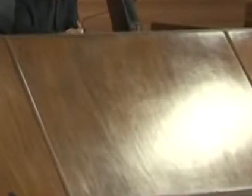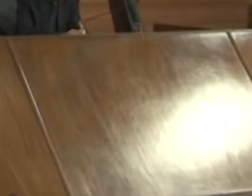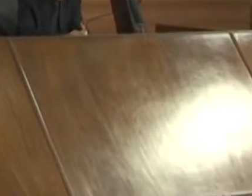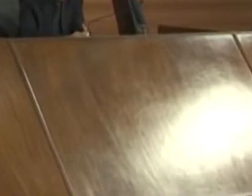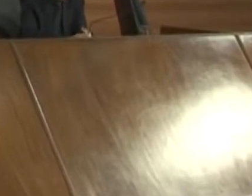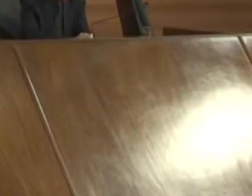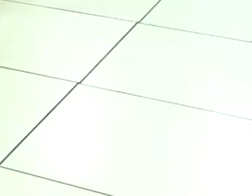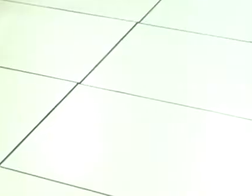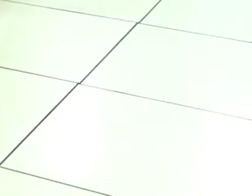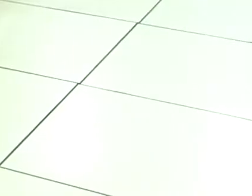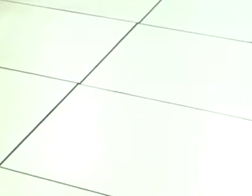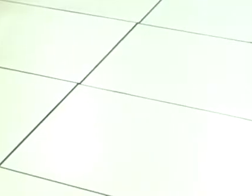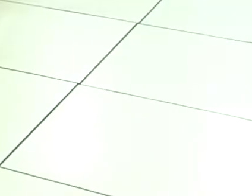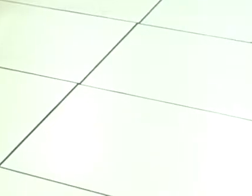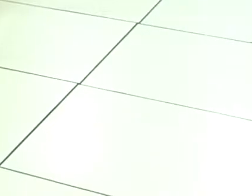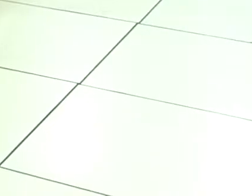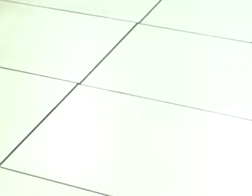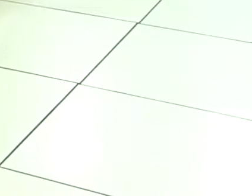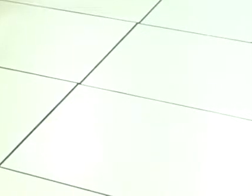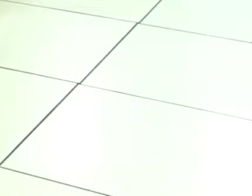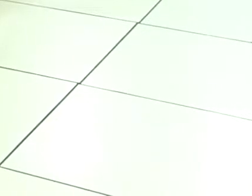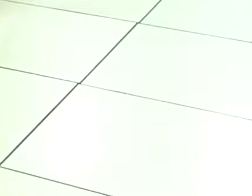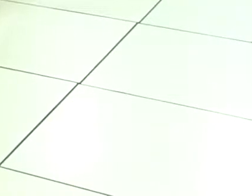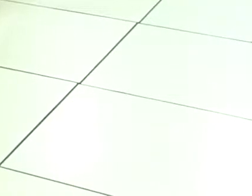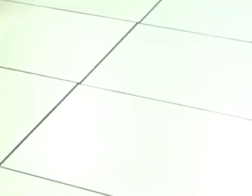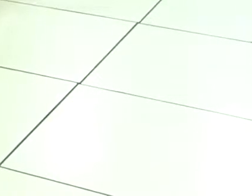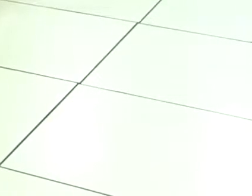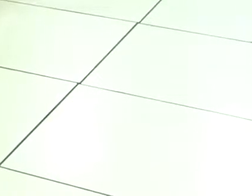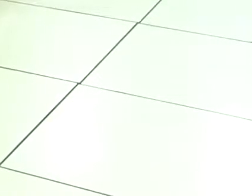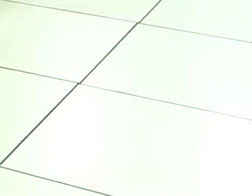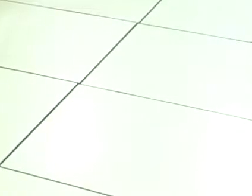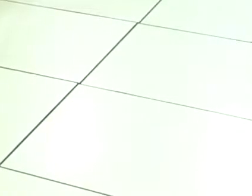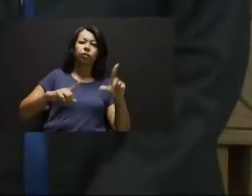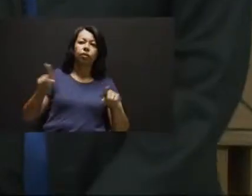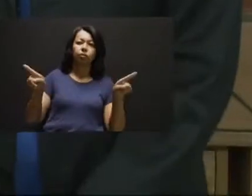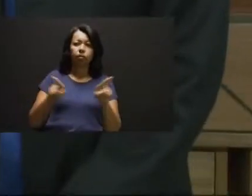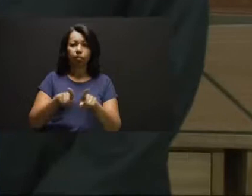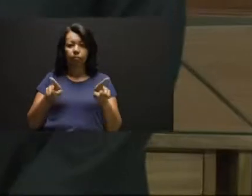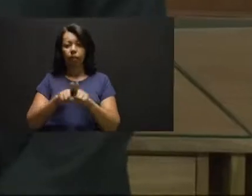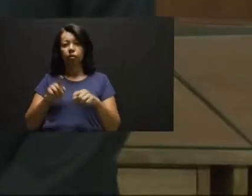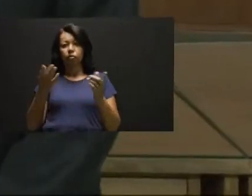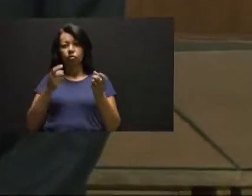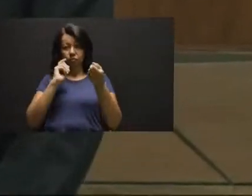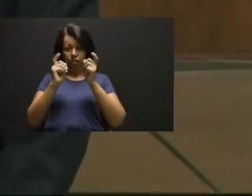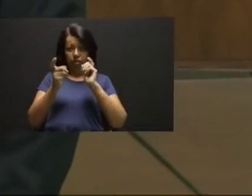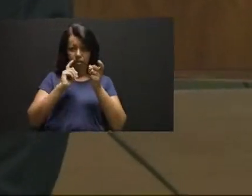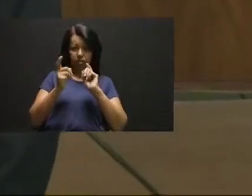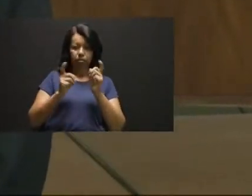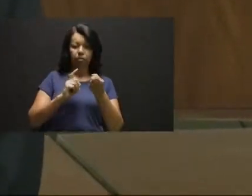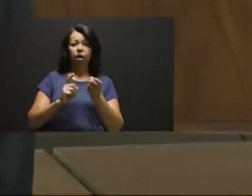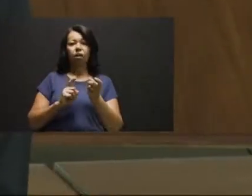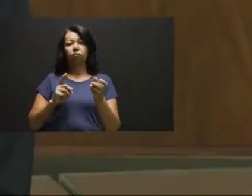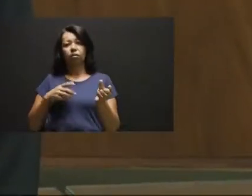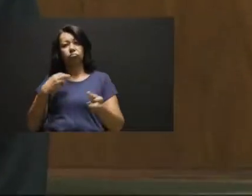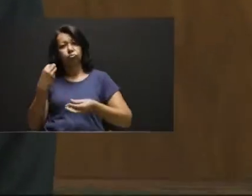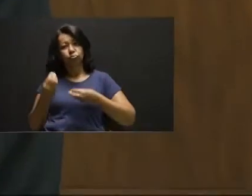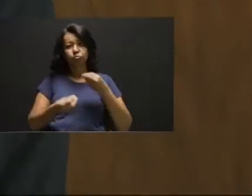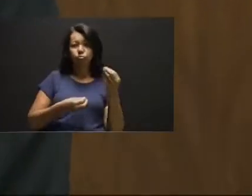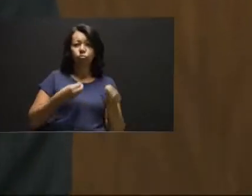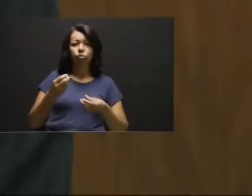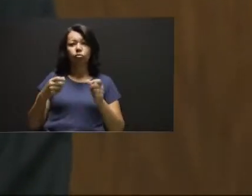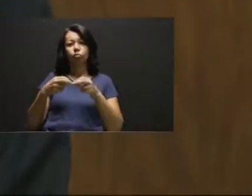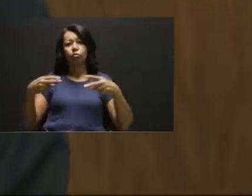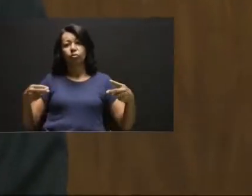apresentaram uma série de reivindicações aos vereadores hoje uma sessão bastante movimentação várias